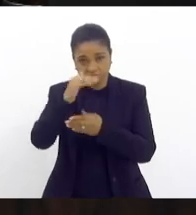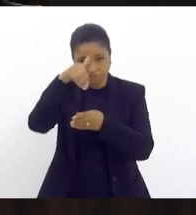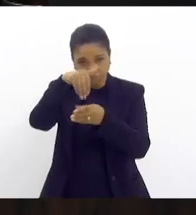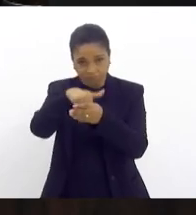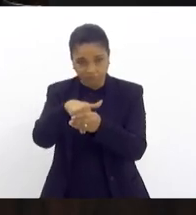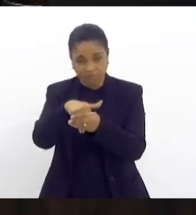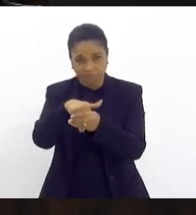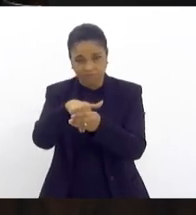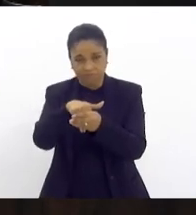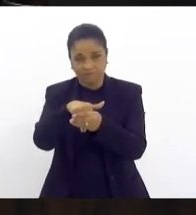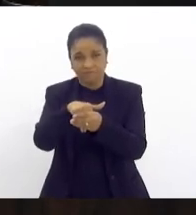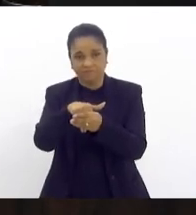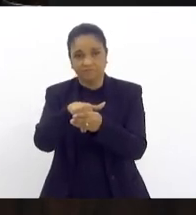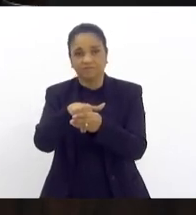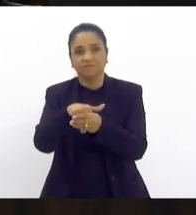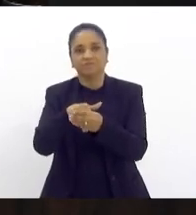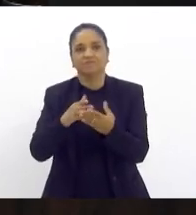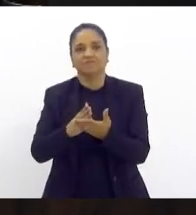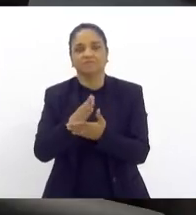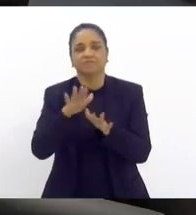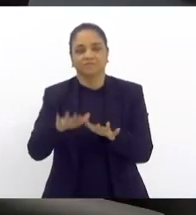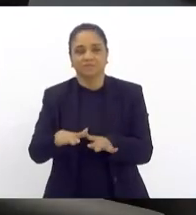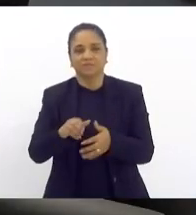como estão aprovado